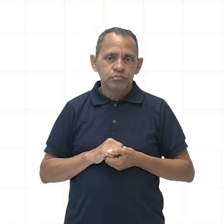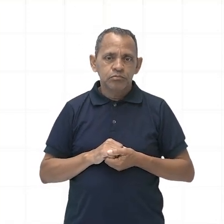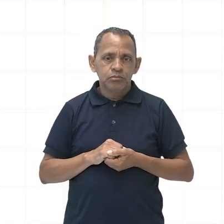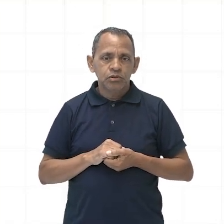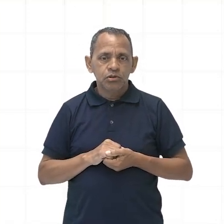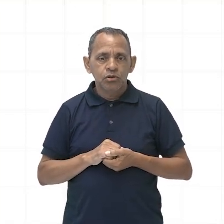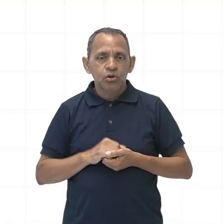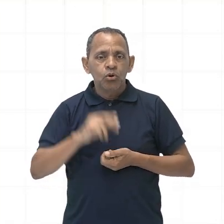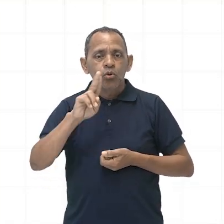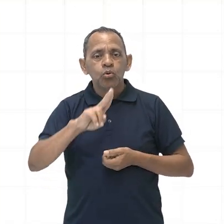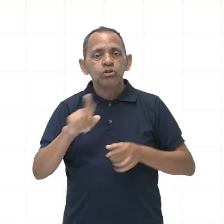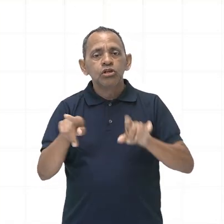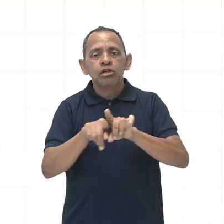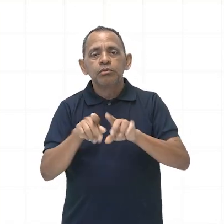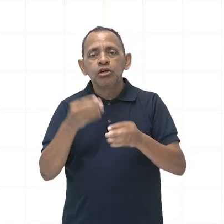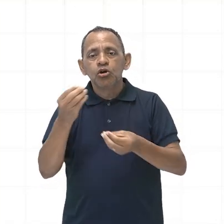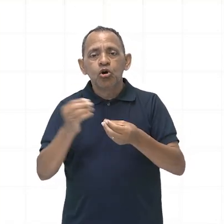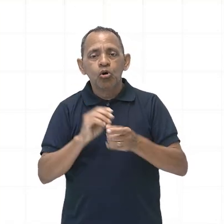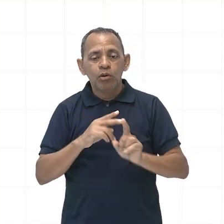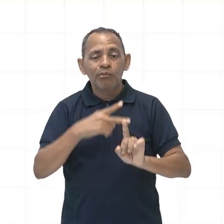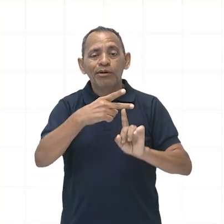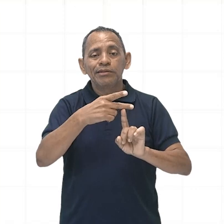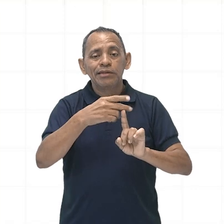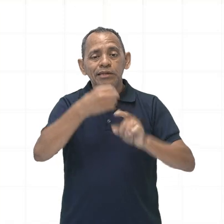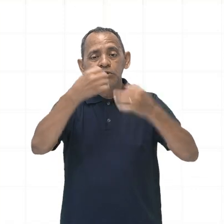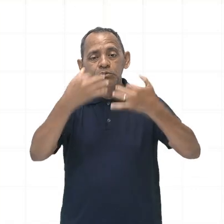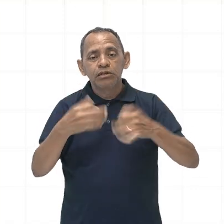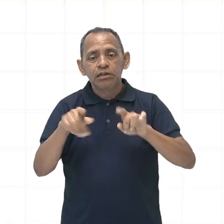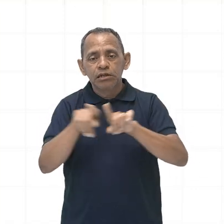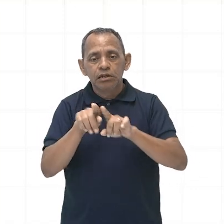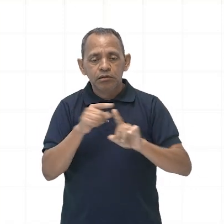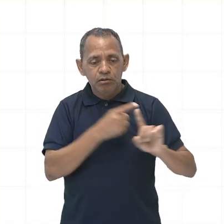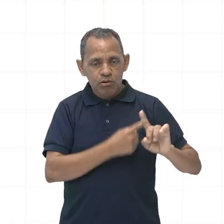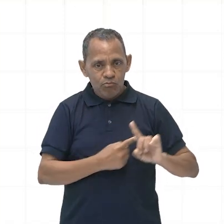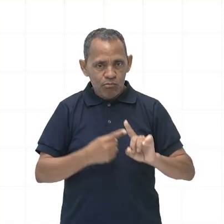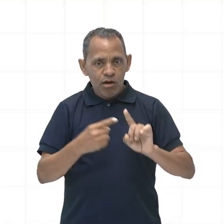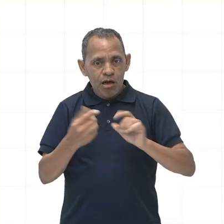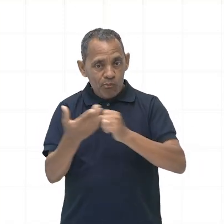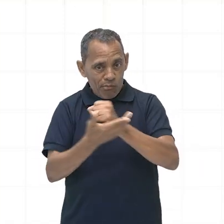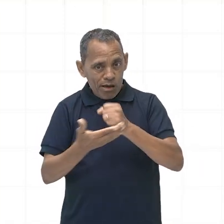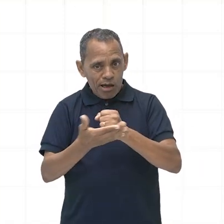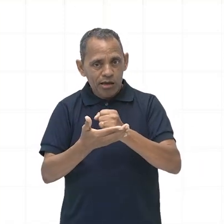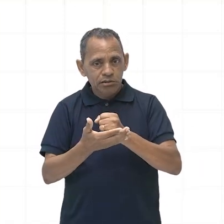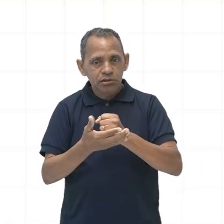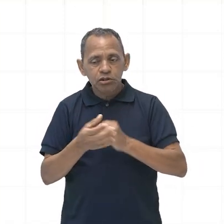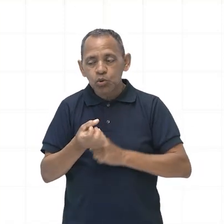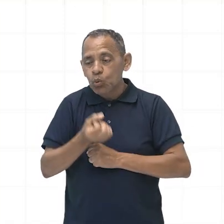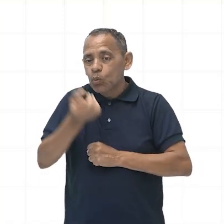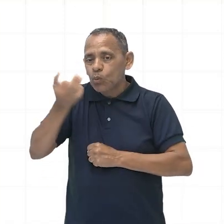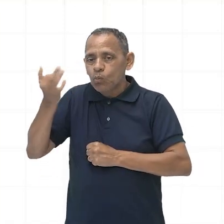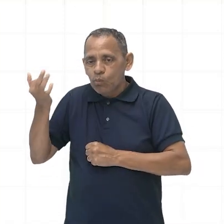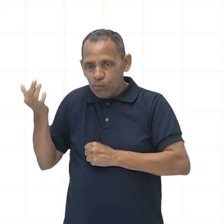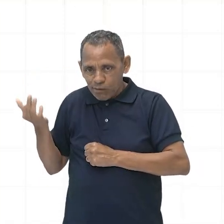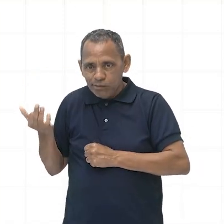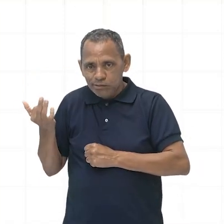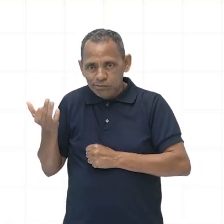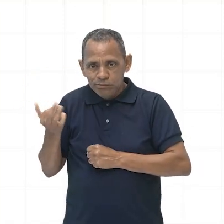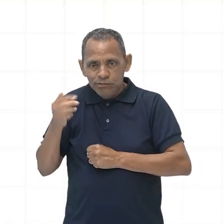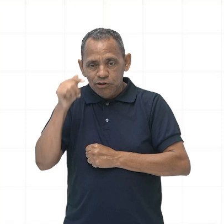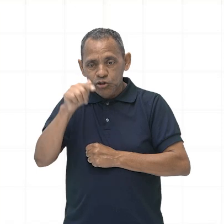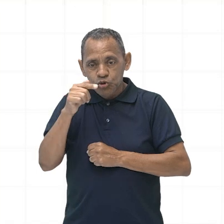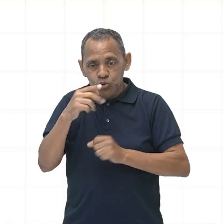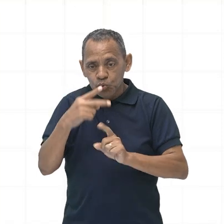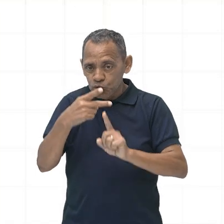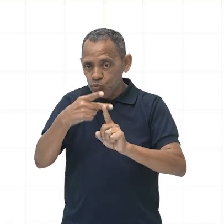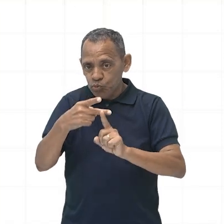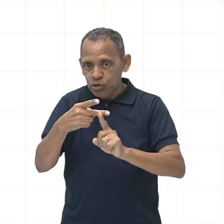aplicando o que a potência nos diz, que é multiplicar a base por ela mesma, quantas vezes o expoente ordenar, mas aí ia